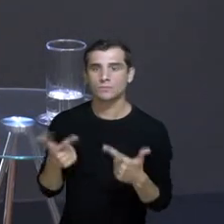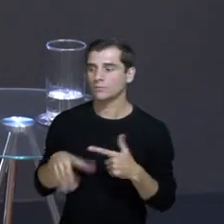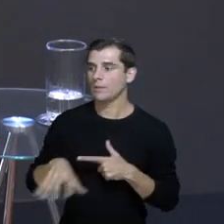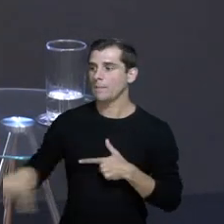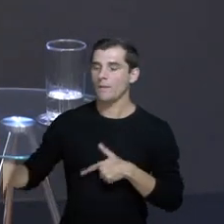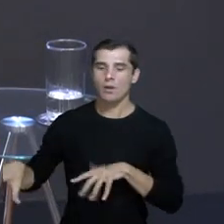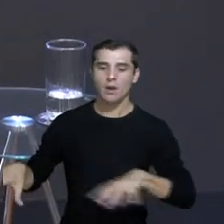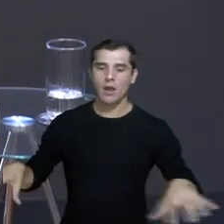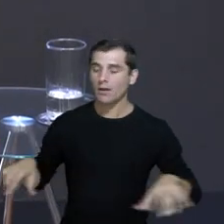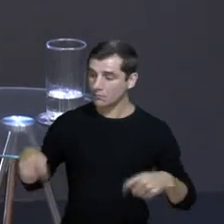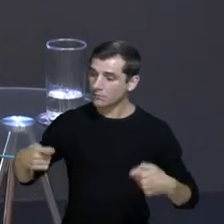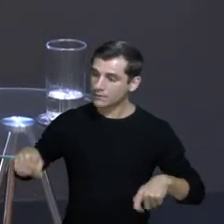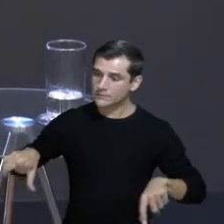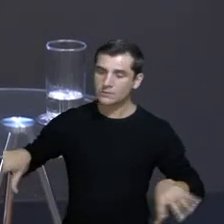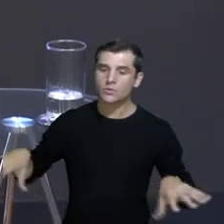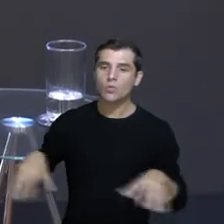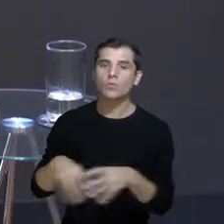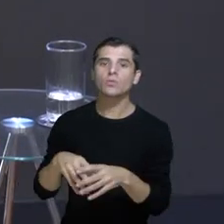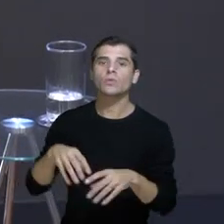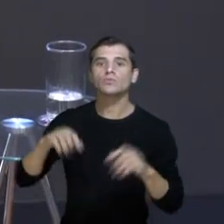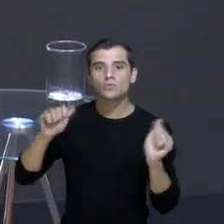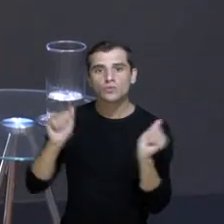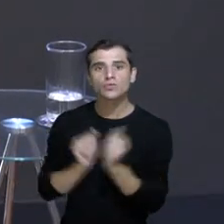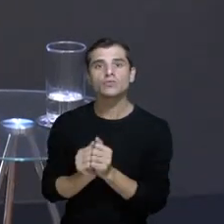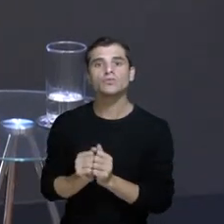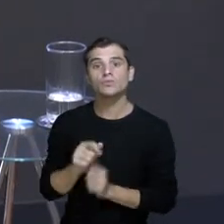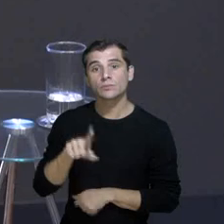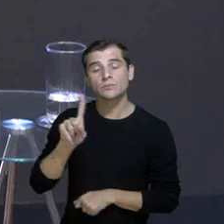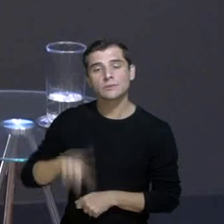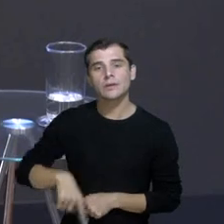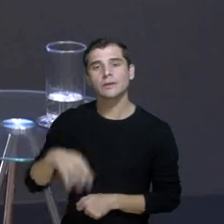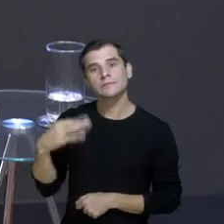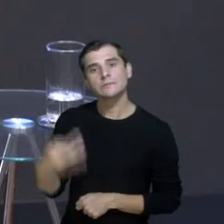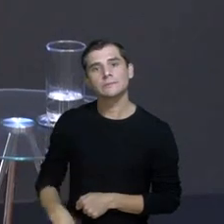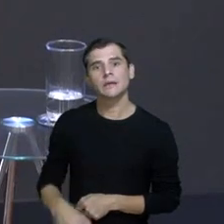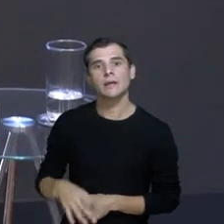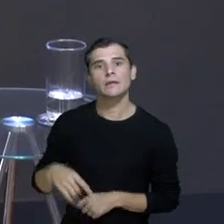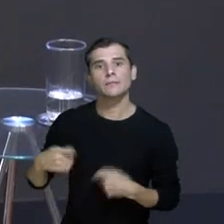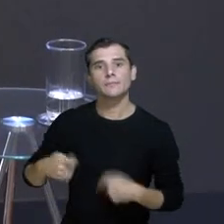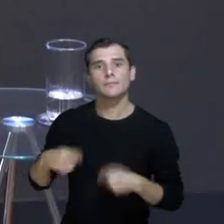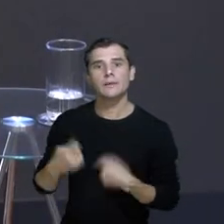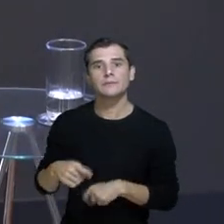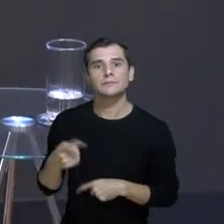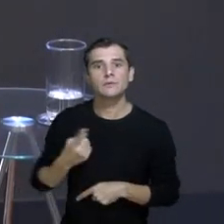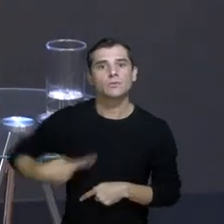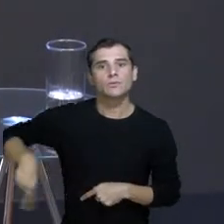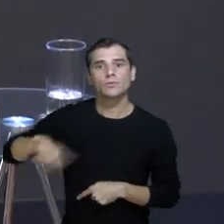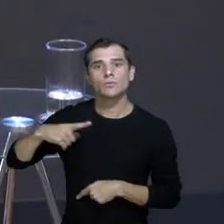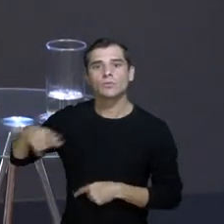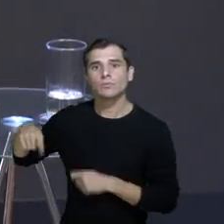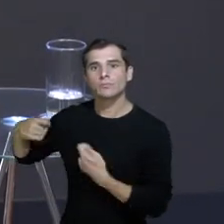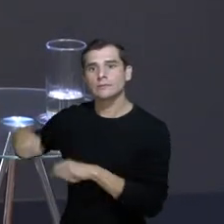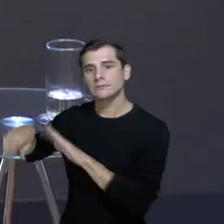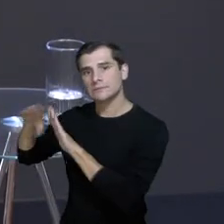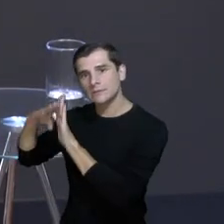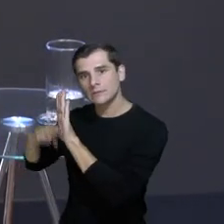h unanimidade de que nós precisamos devolver e recuperar nossos deveres de